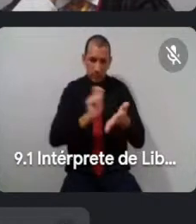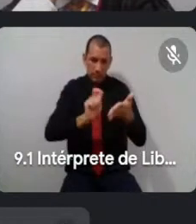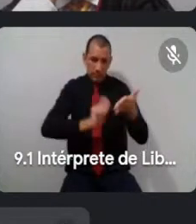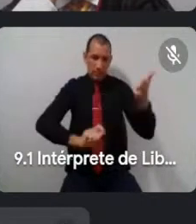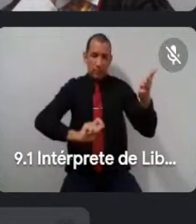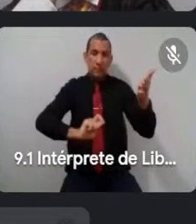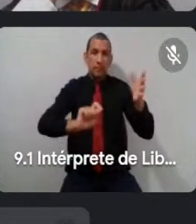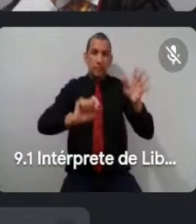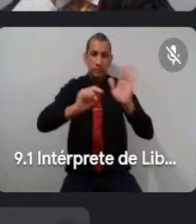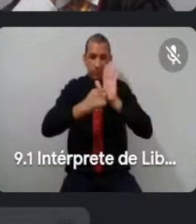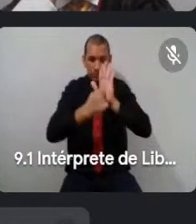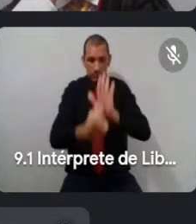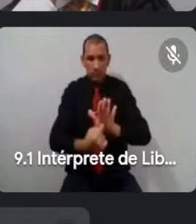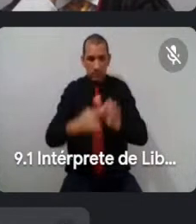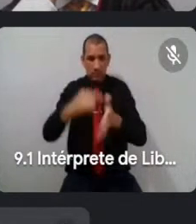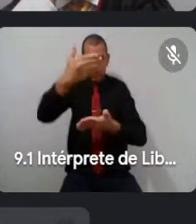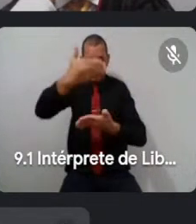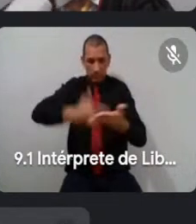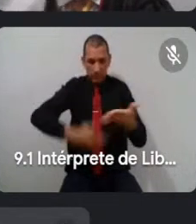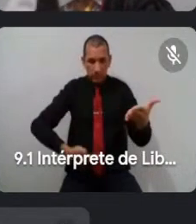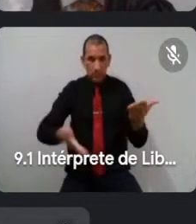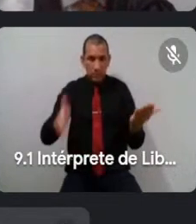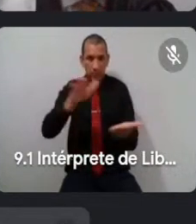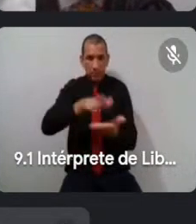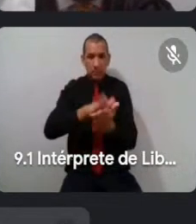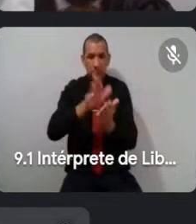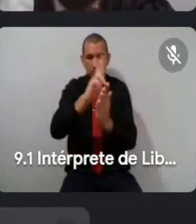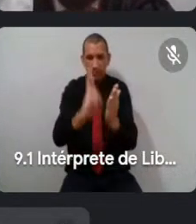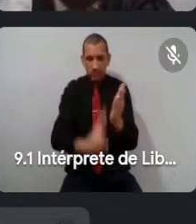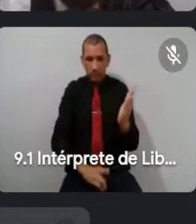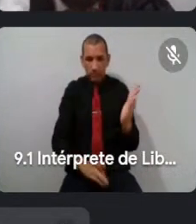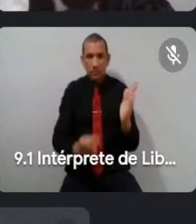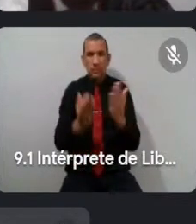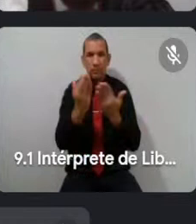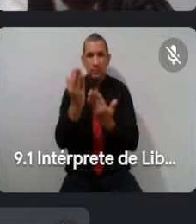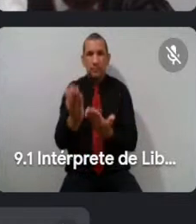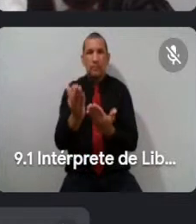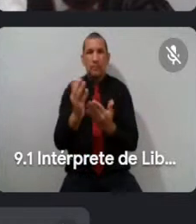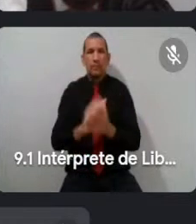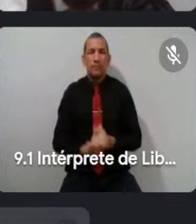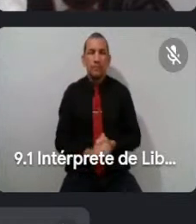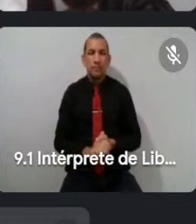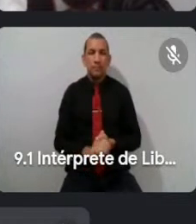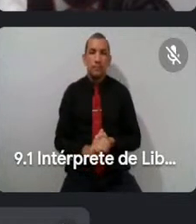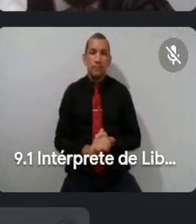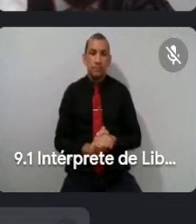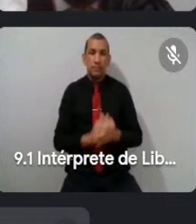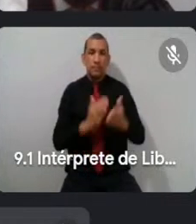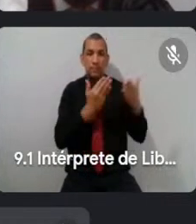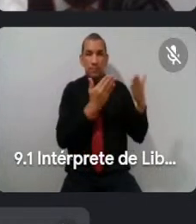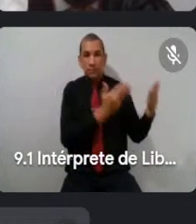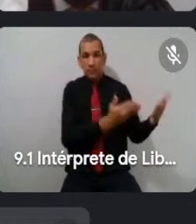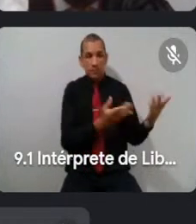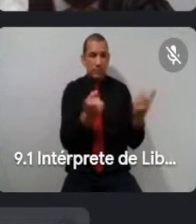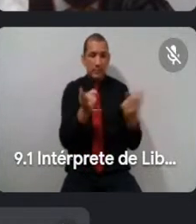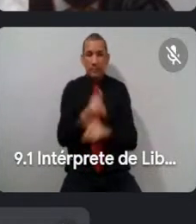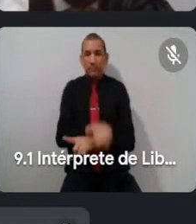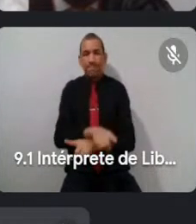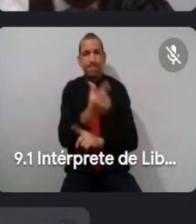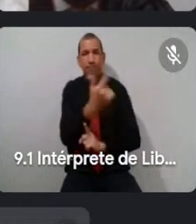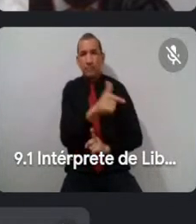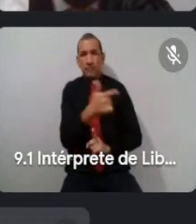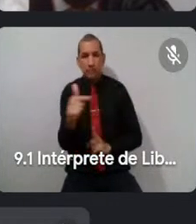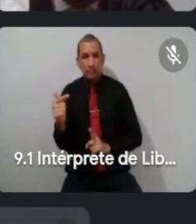escrito prestado em declarações públicas seu relator e as testemunhas não foram contraditórias